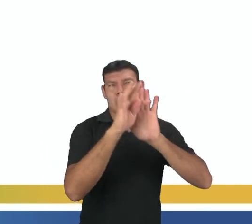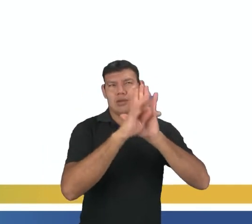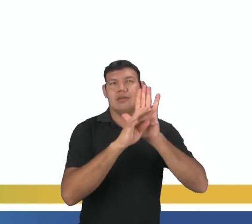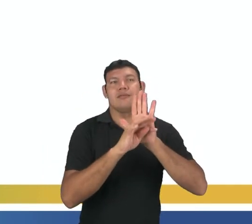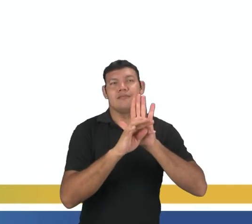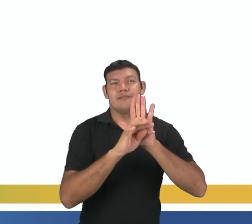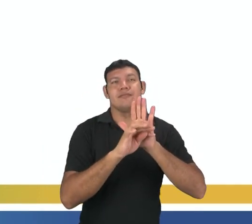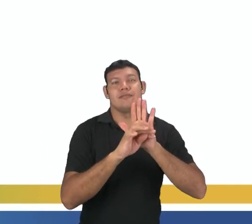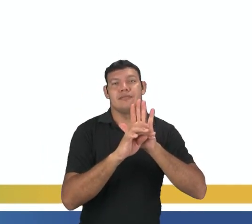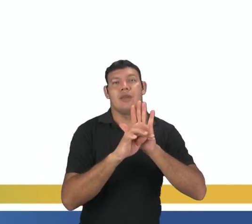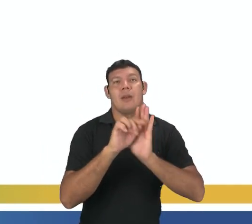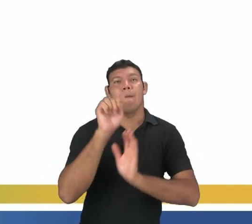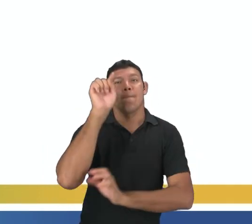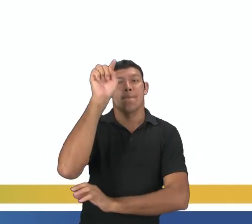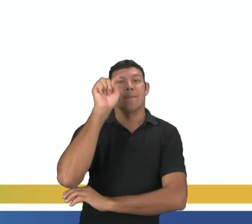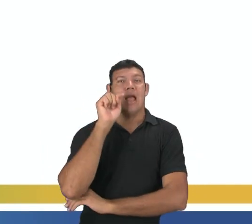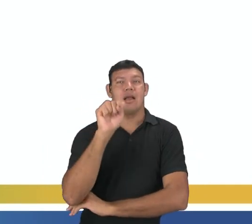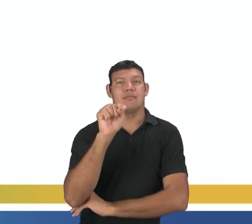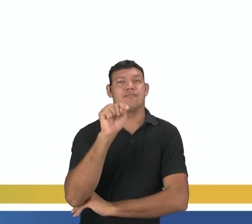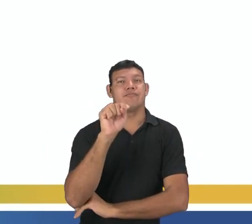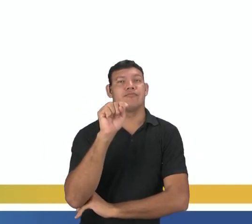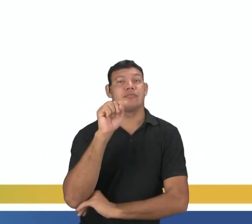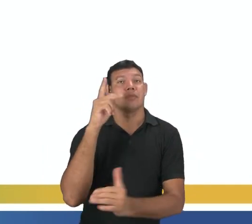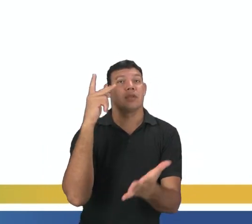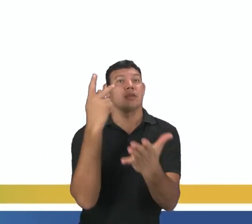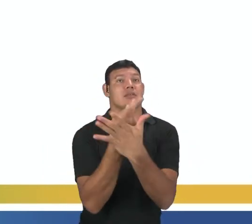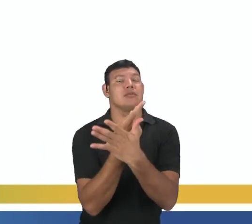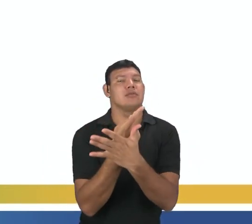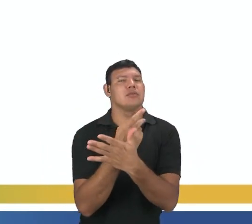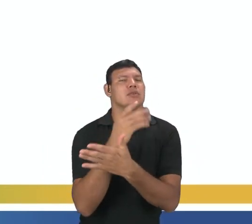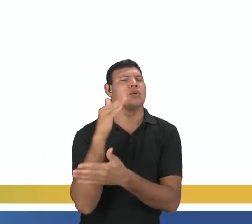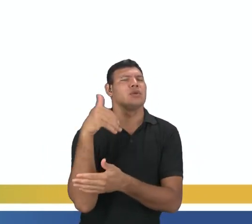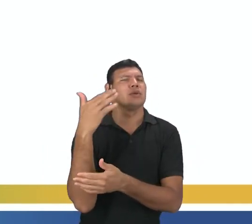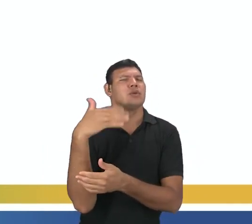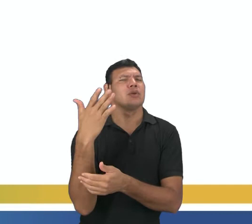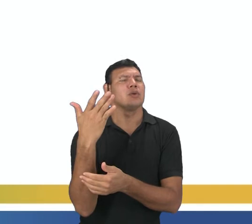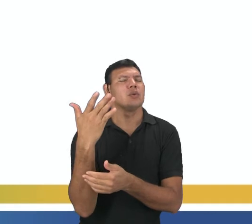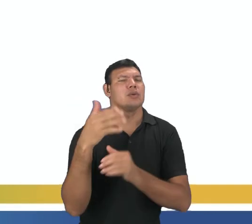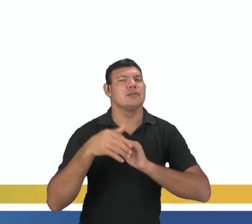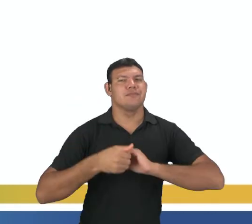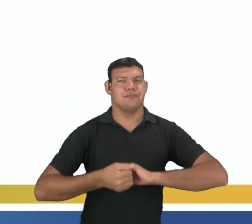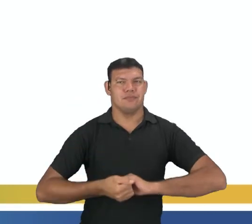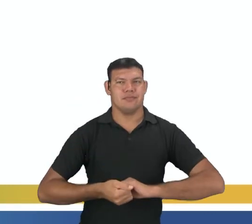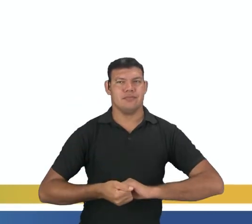sinal de exclamação ocorre todas as vezes que o autor quer